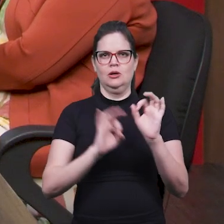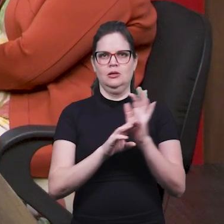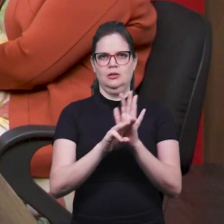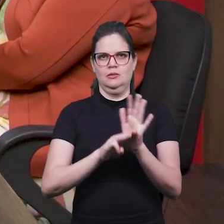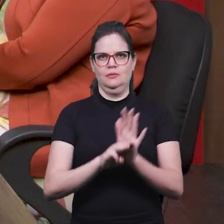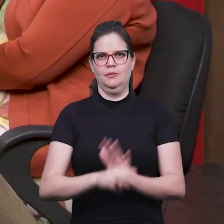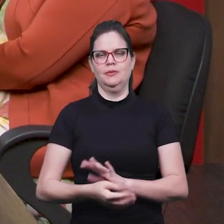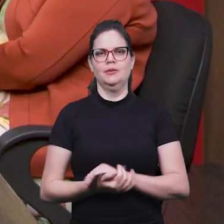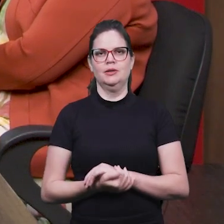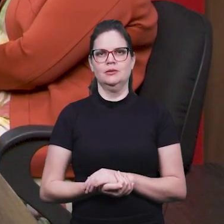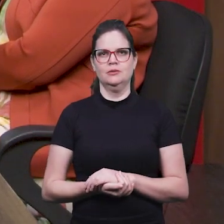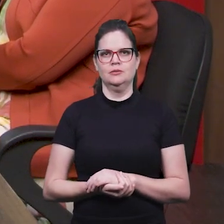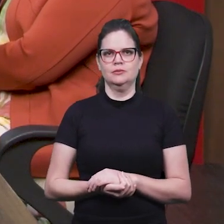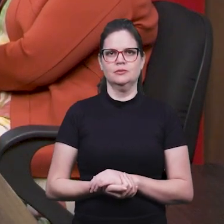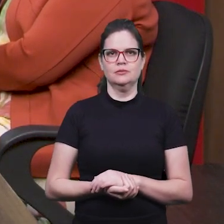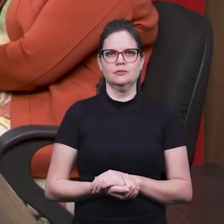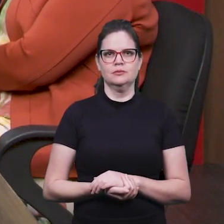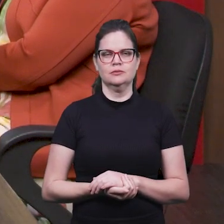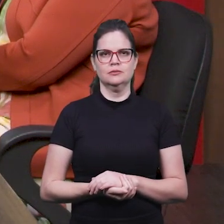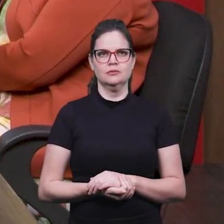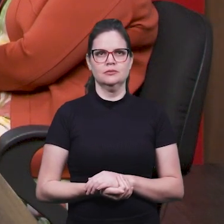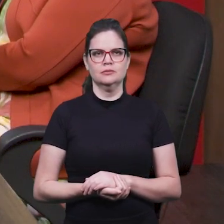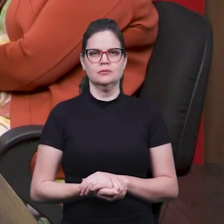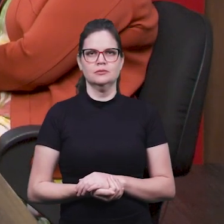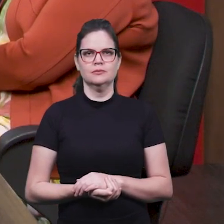né? do assunto que vocês tratam aqui.